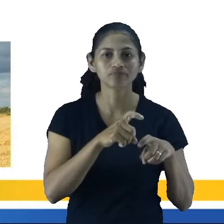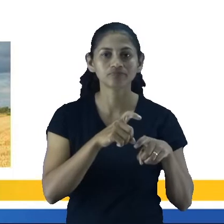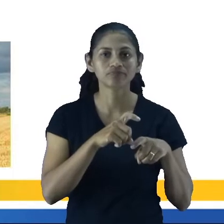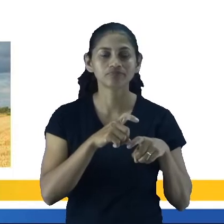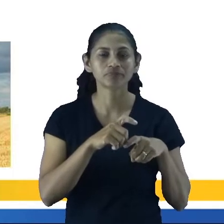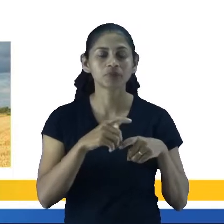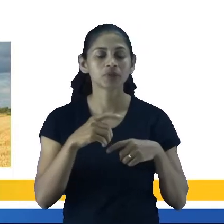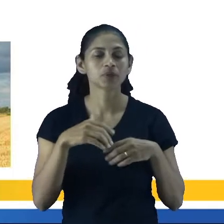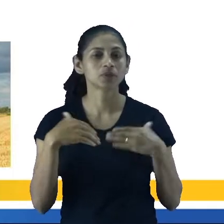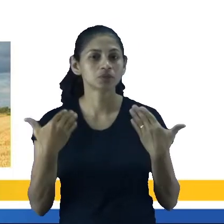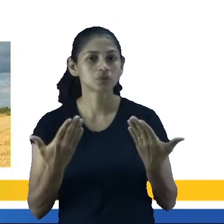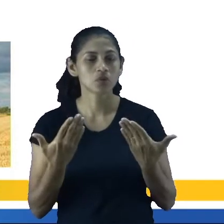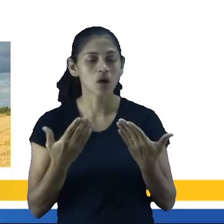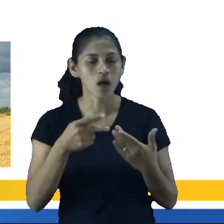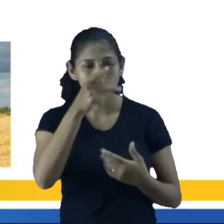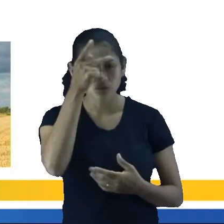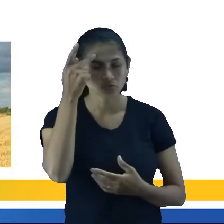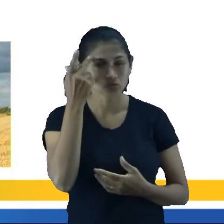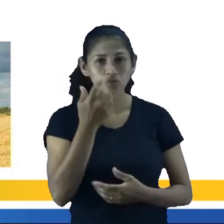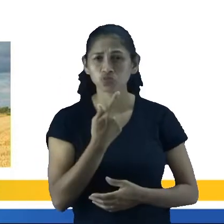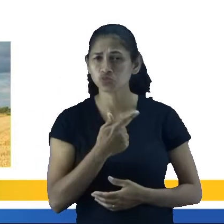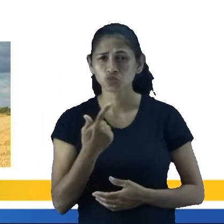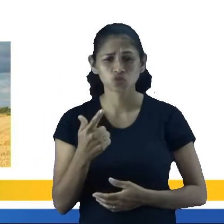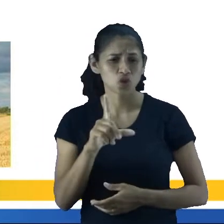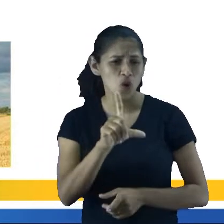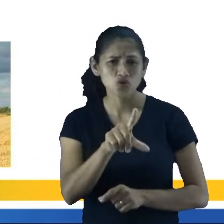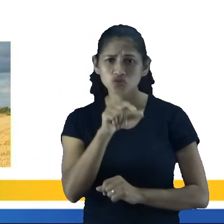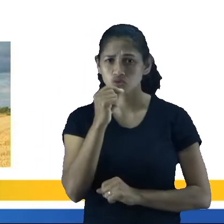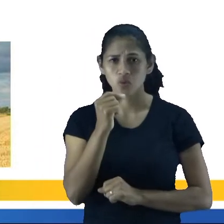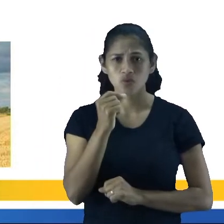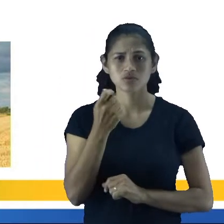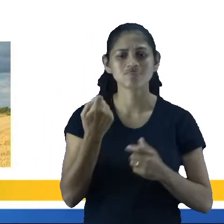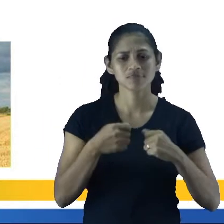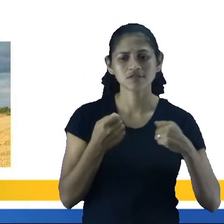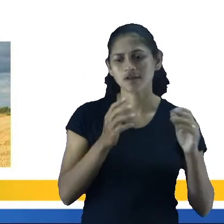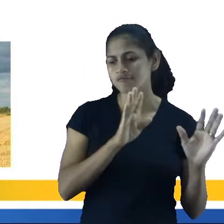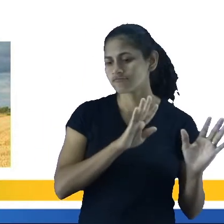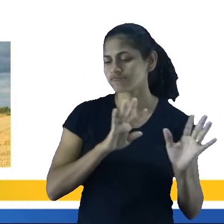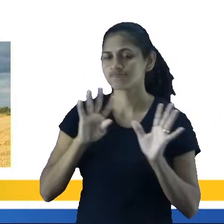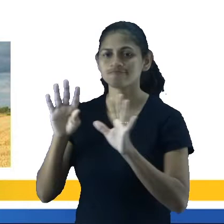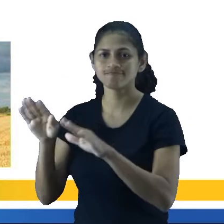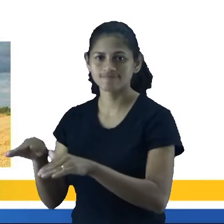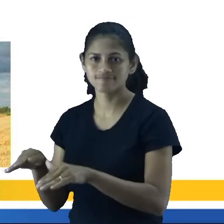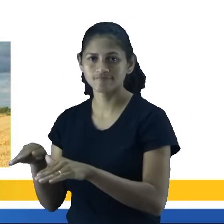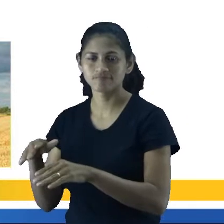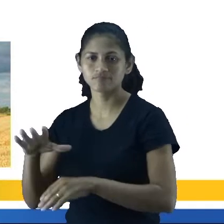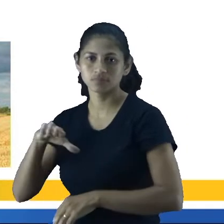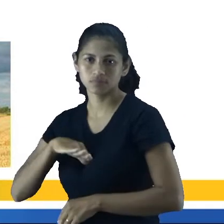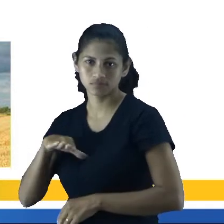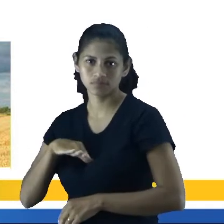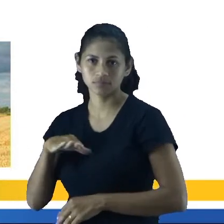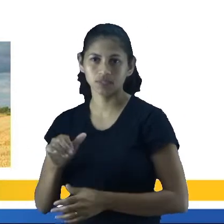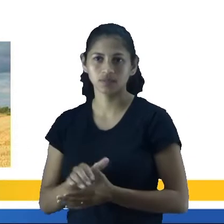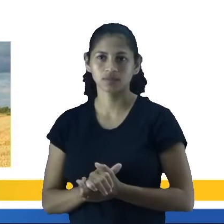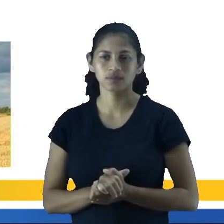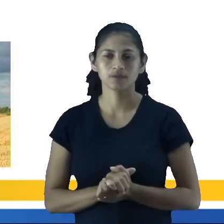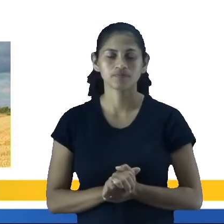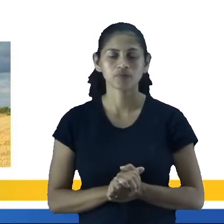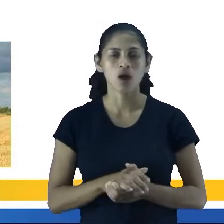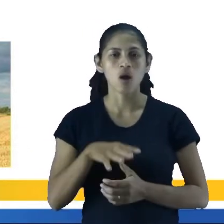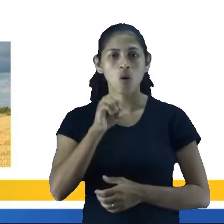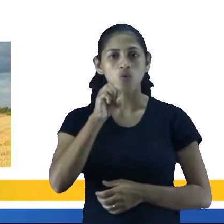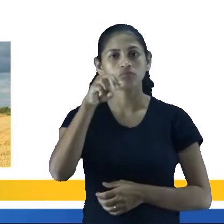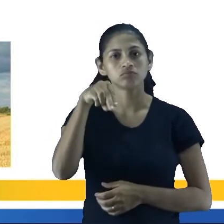cidades. Em 2005, a Organização das Nações Unidas, a ONU, divulgou que pela primeira